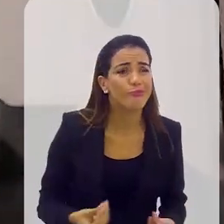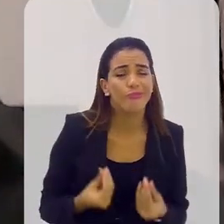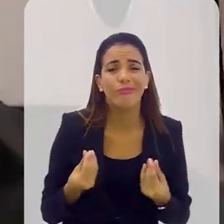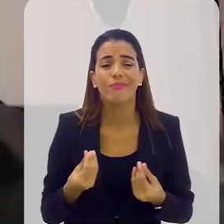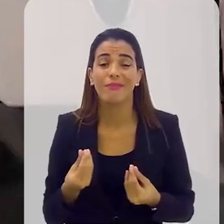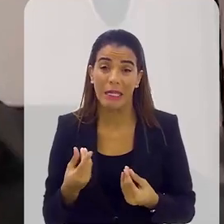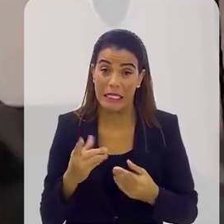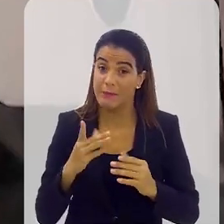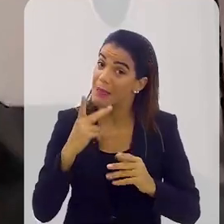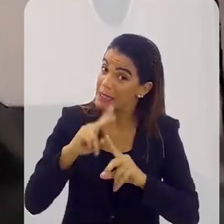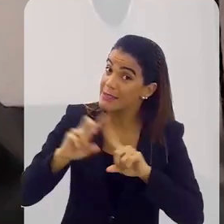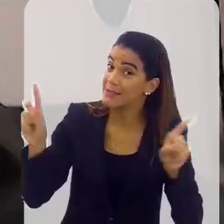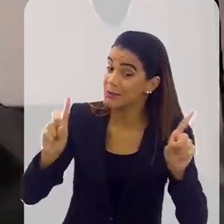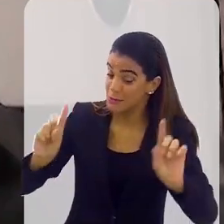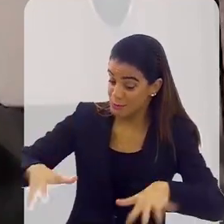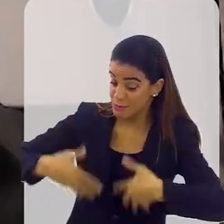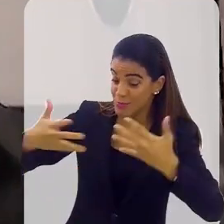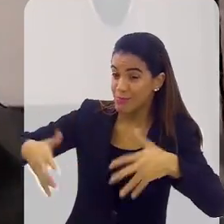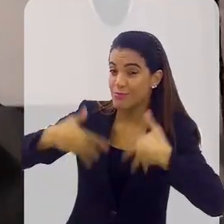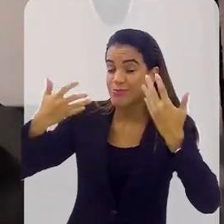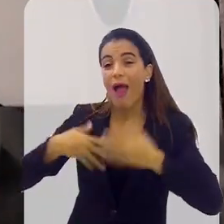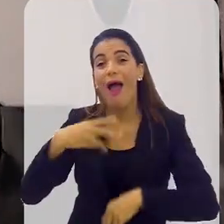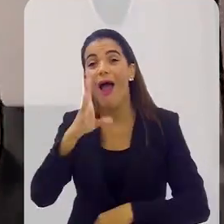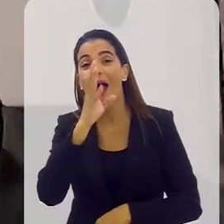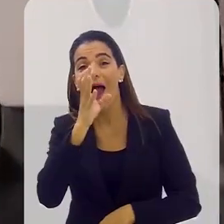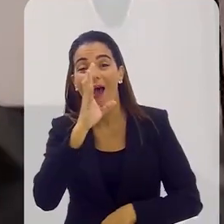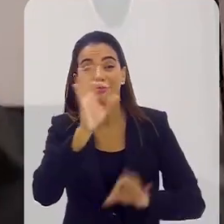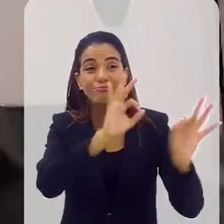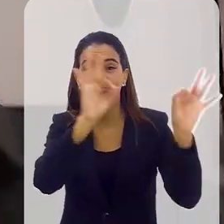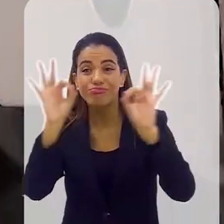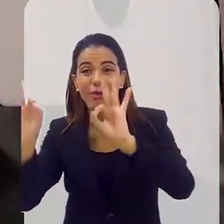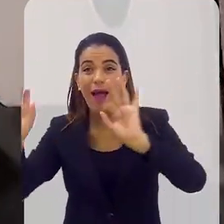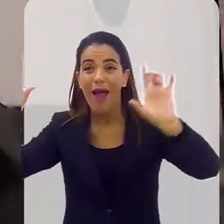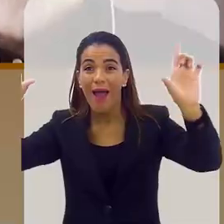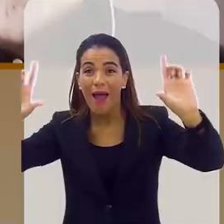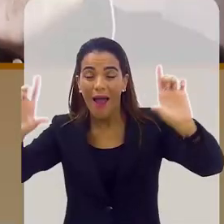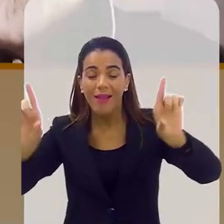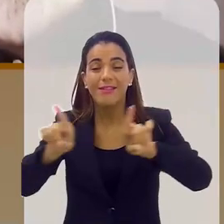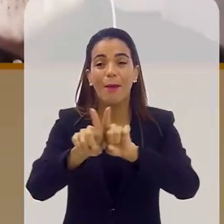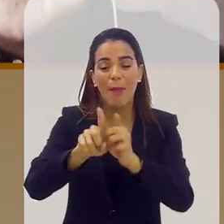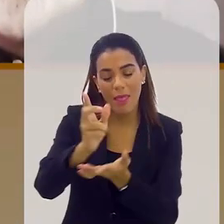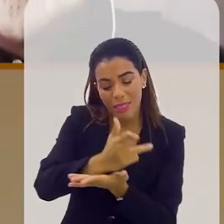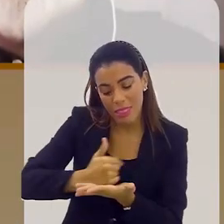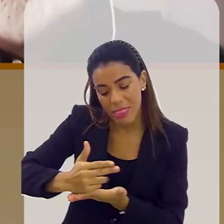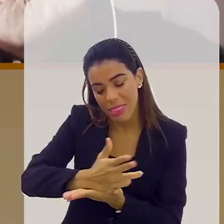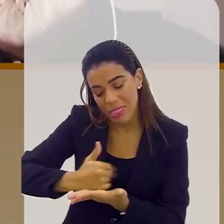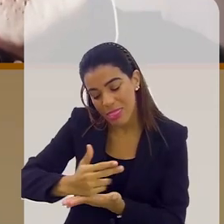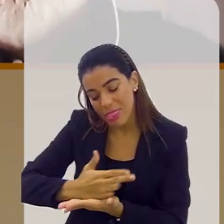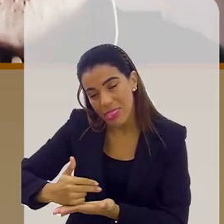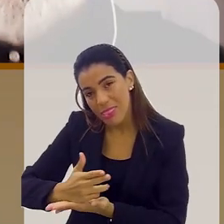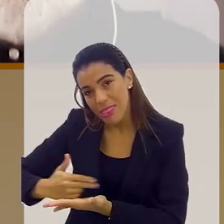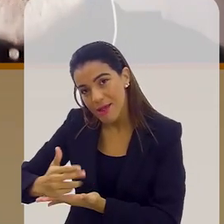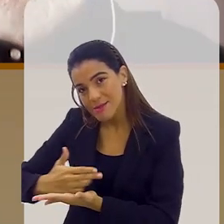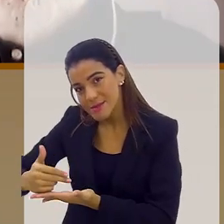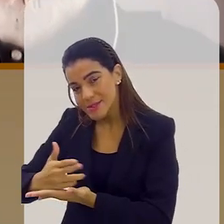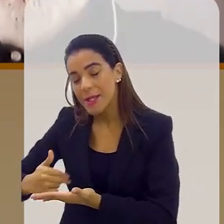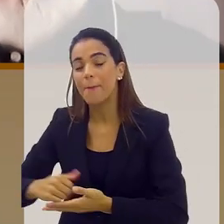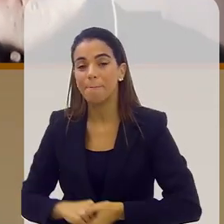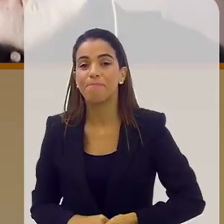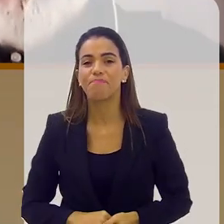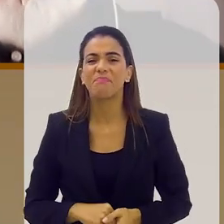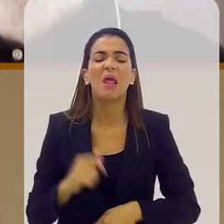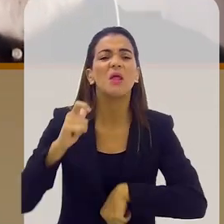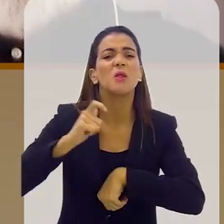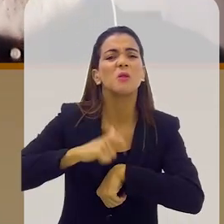né? Talvez isso tenha até me incentivado ao desenho, a desenvolver arte, como meu filho também aconteceu isso. E a um